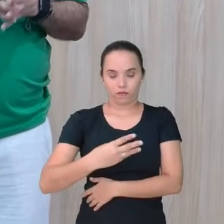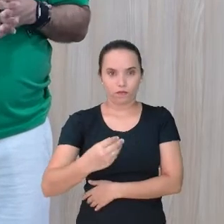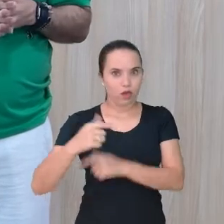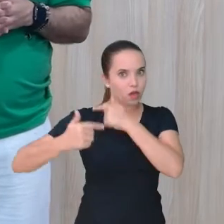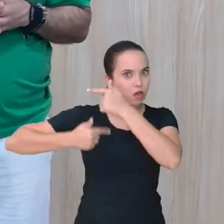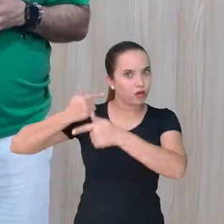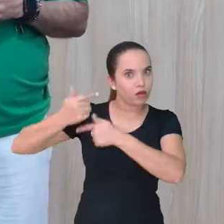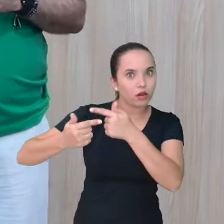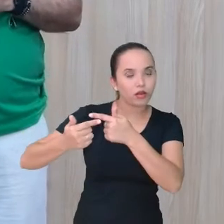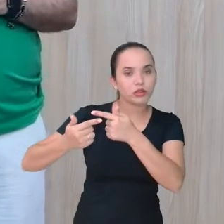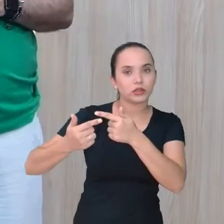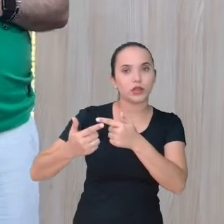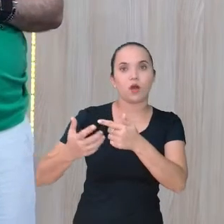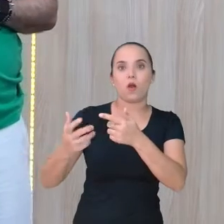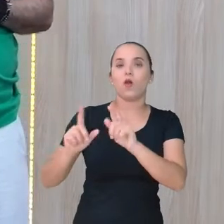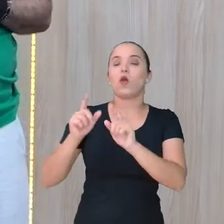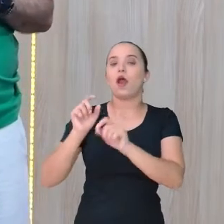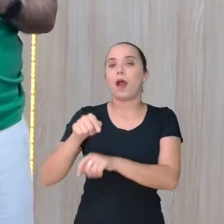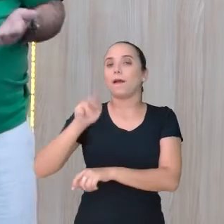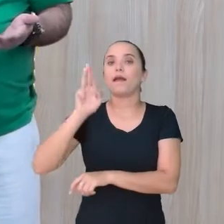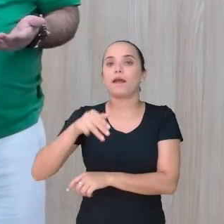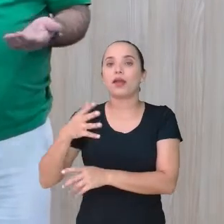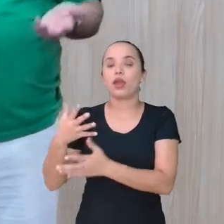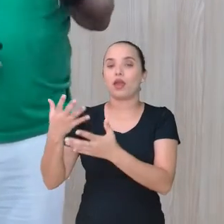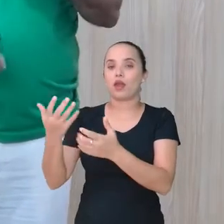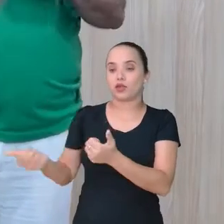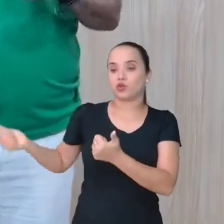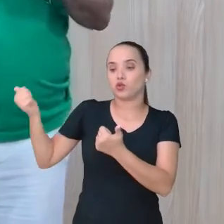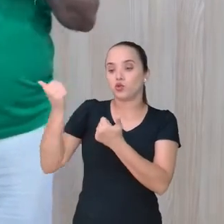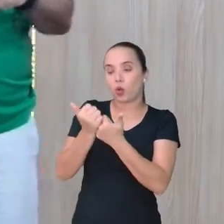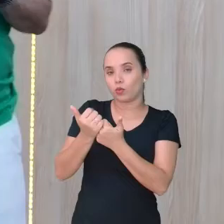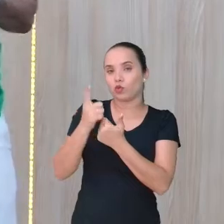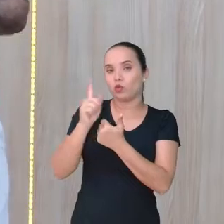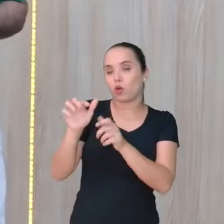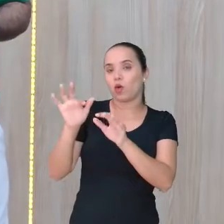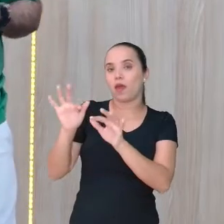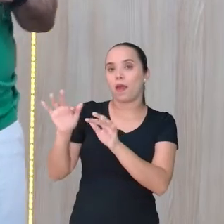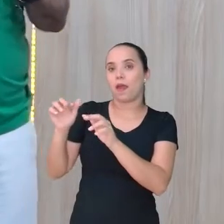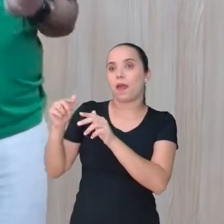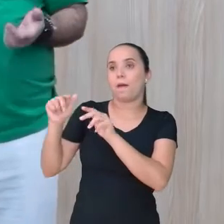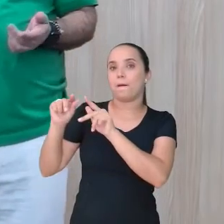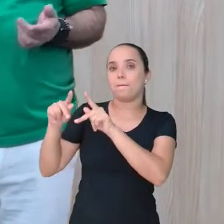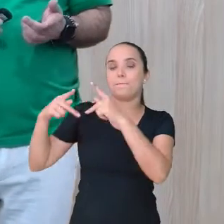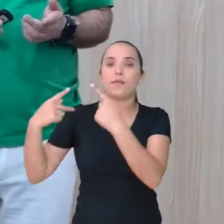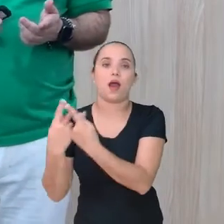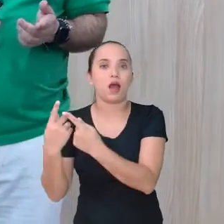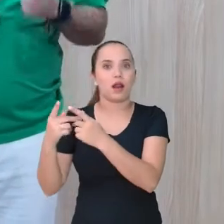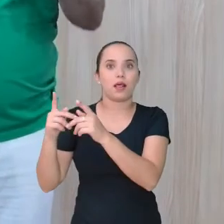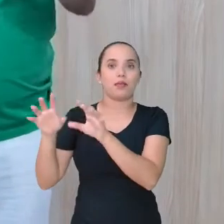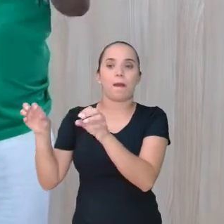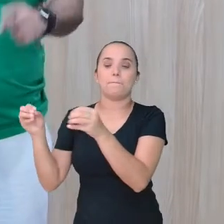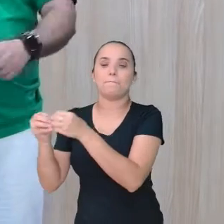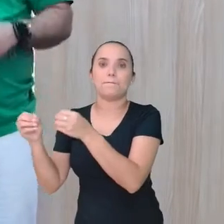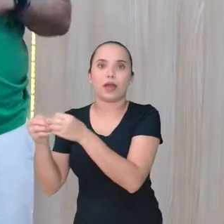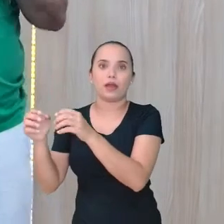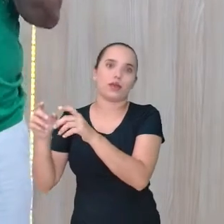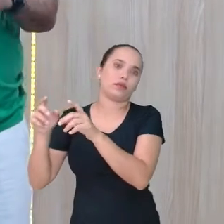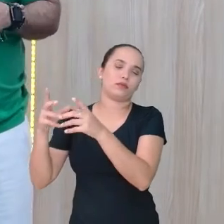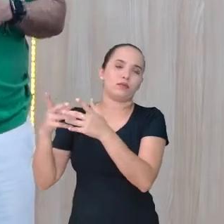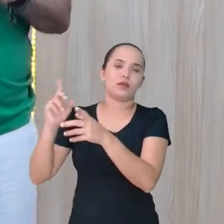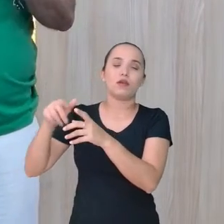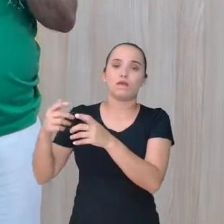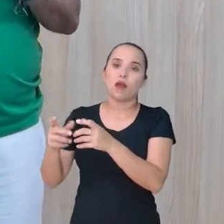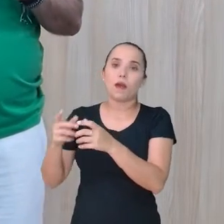vai assumir o parente mais próximo, ou vai se iniciar uma disputa pela sucessão do trono que pode